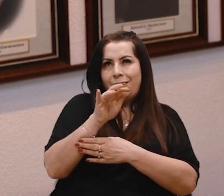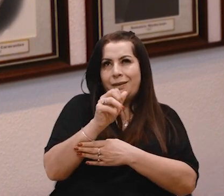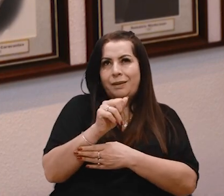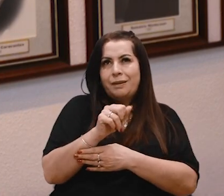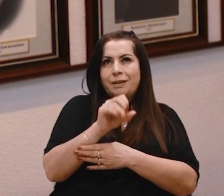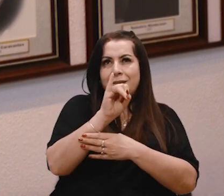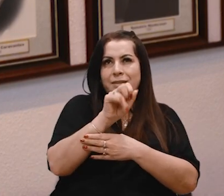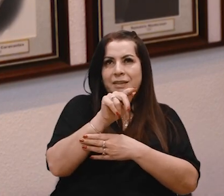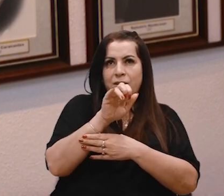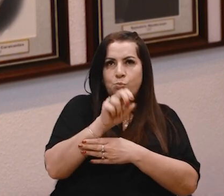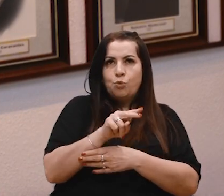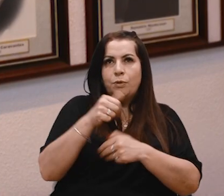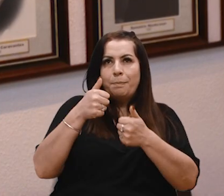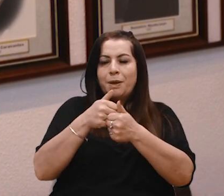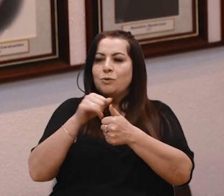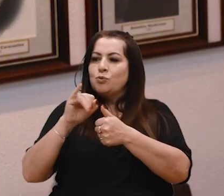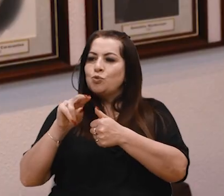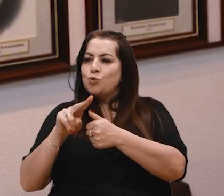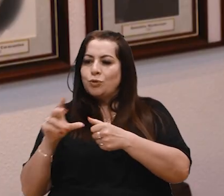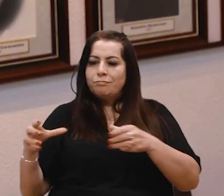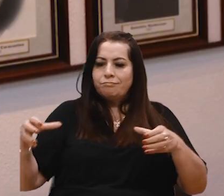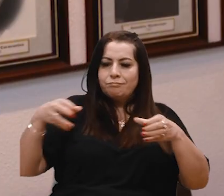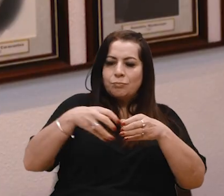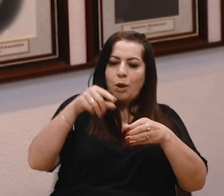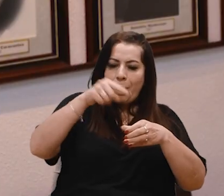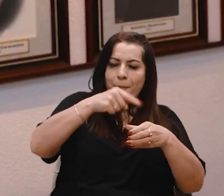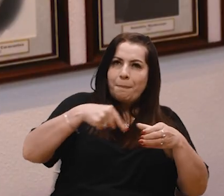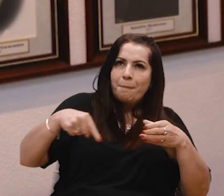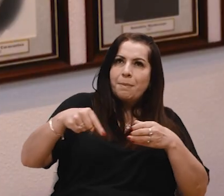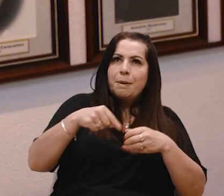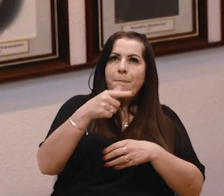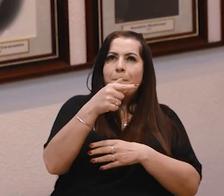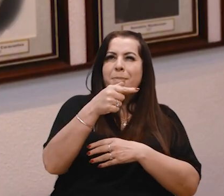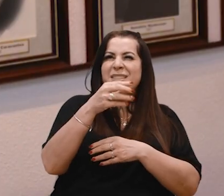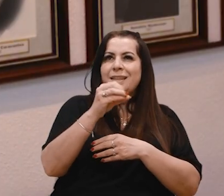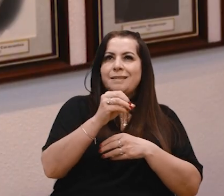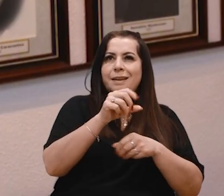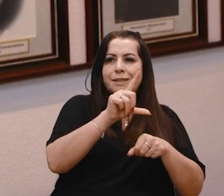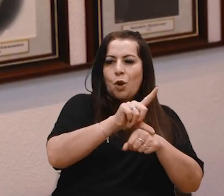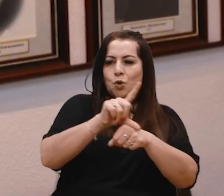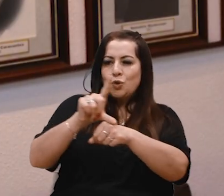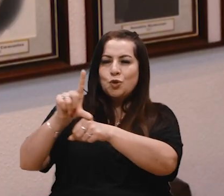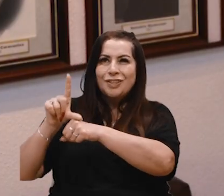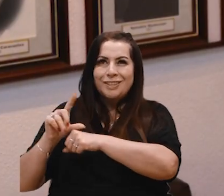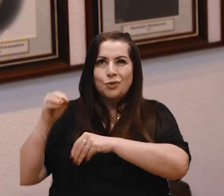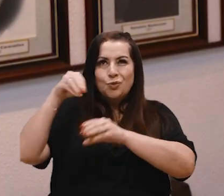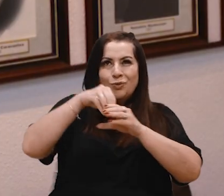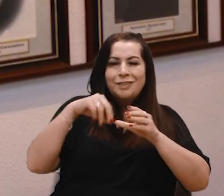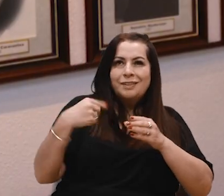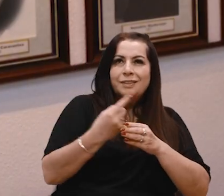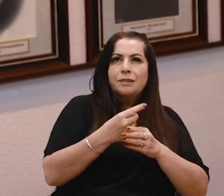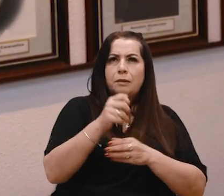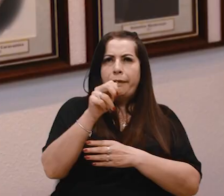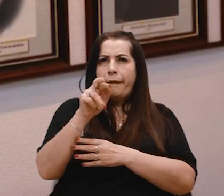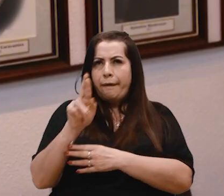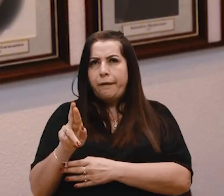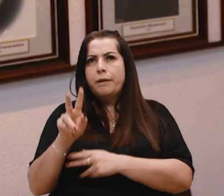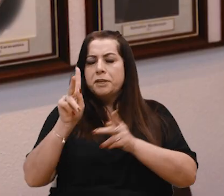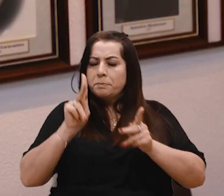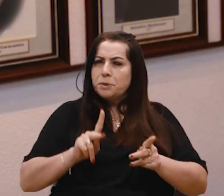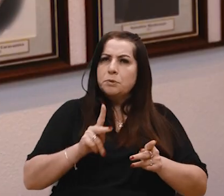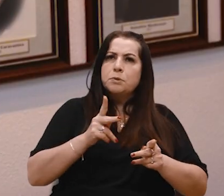uma galeria entre a rua Sinimbu e a Júlio de Castilhos, onde hoje estão alocados em mais de 70 bancas, né? Um lugar onde